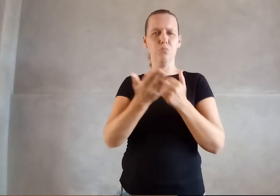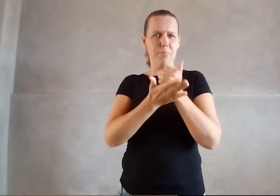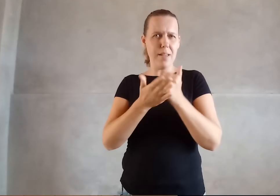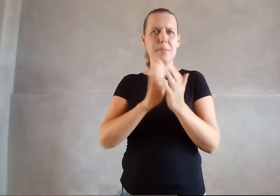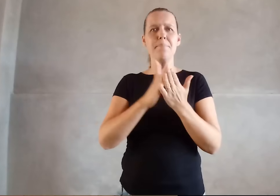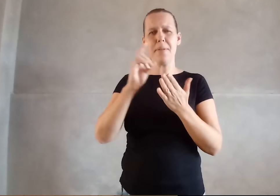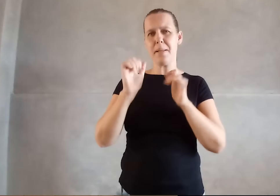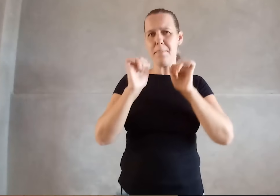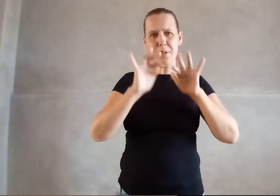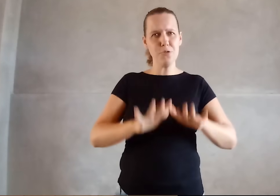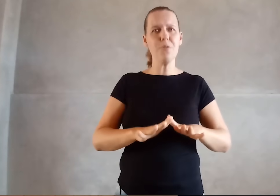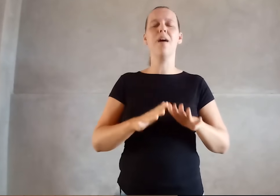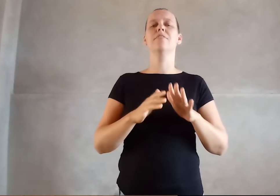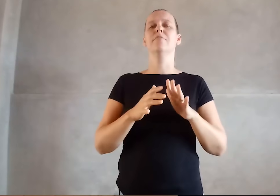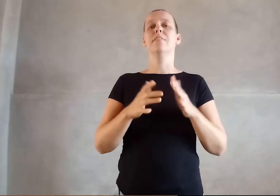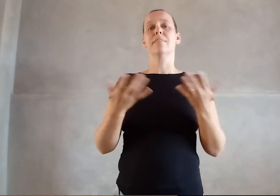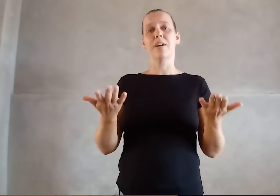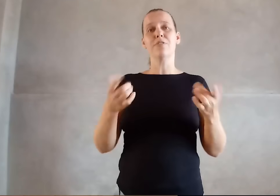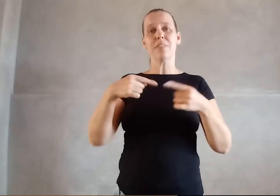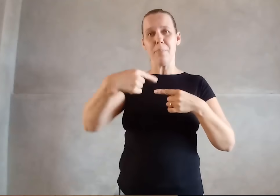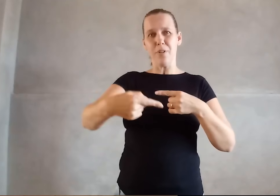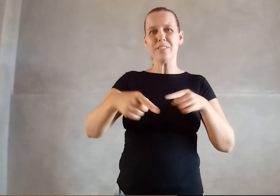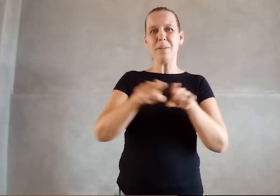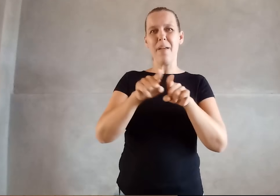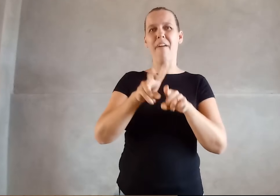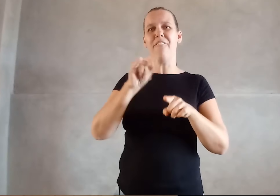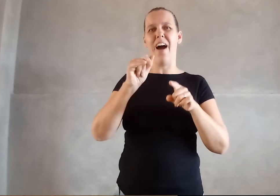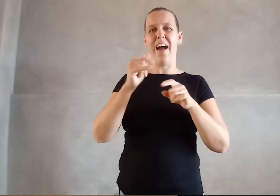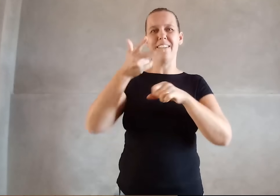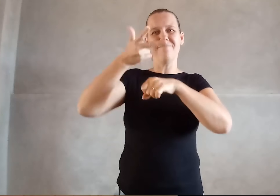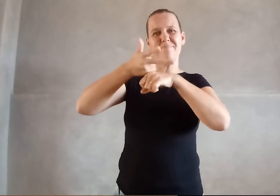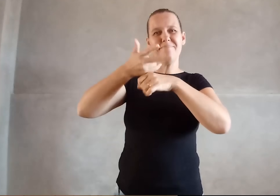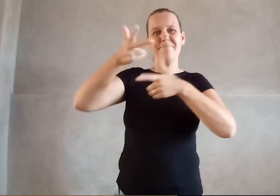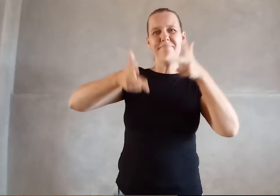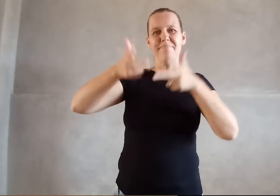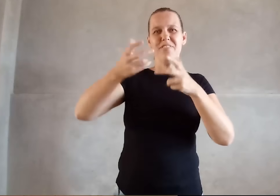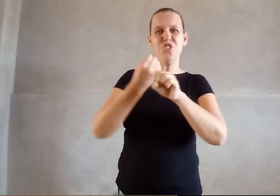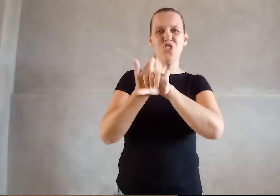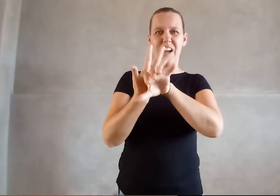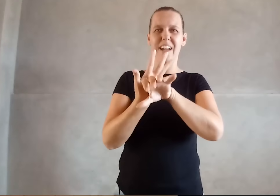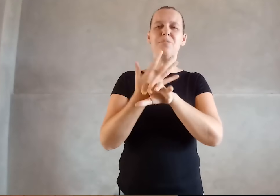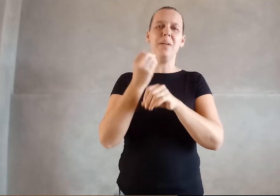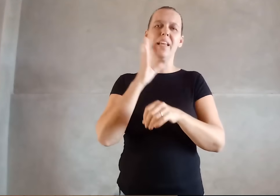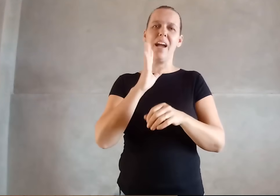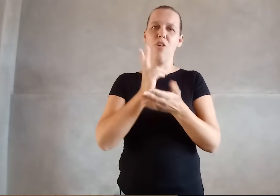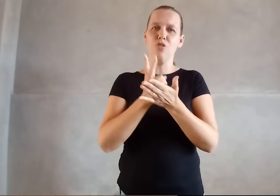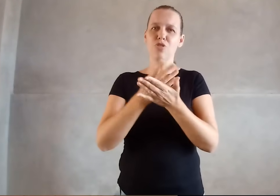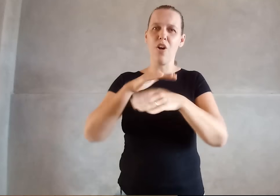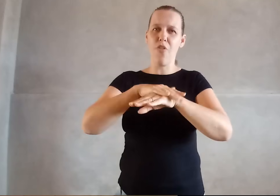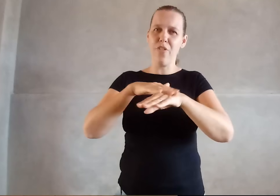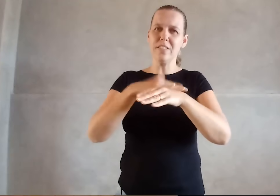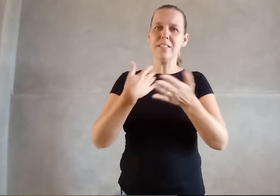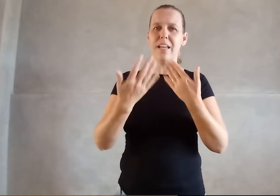especial. Nós vamos continuar conversando juntos com você, tá bom? Vamos continuar compartilhando amor, fé e esperança. Há muito de